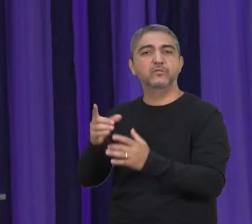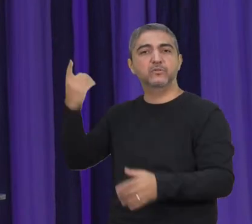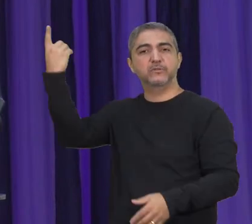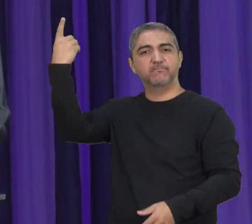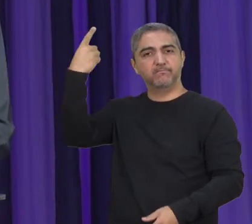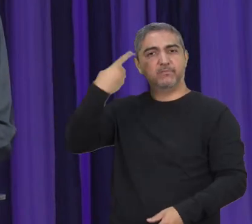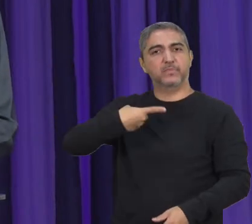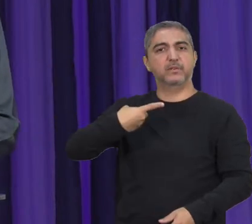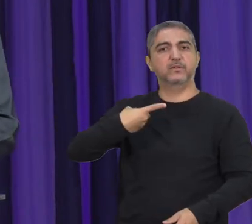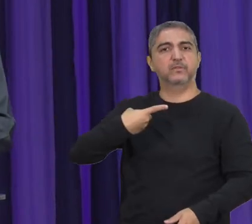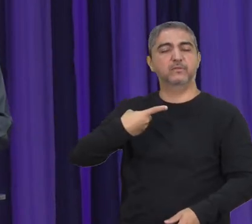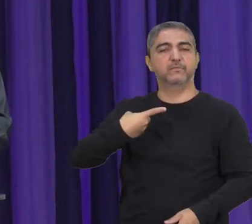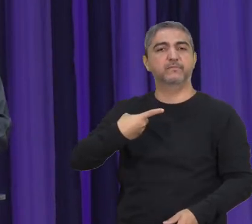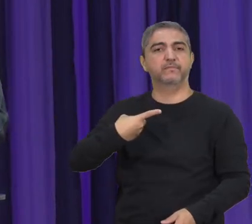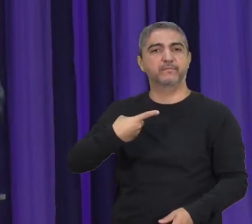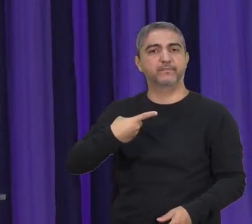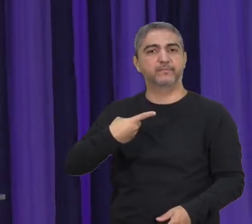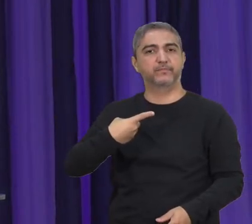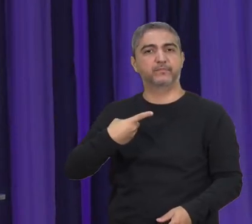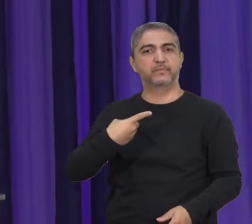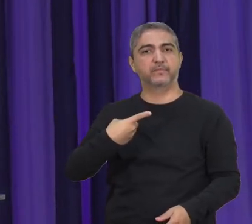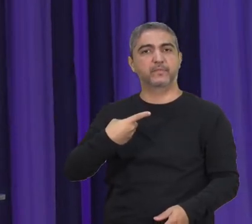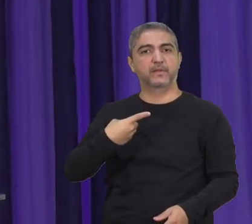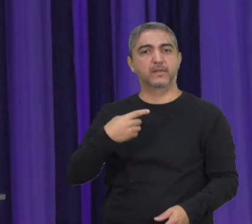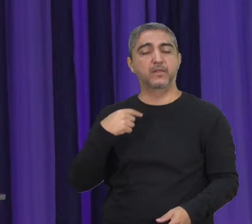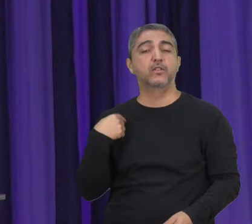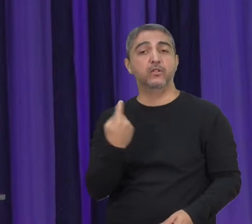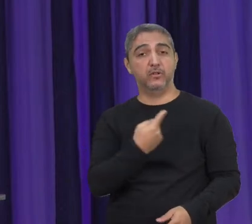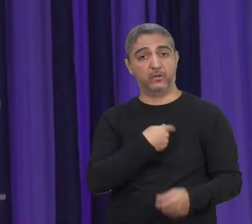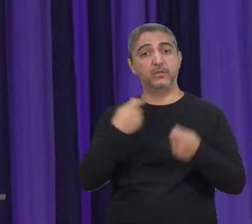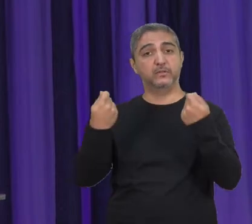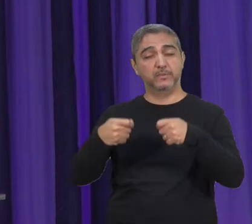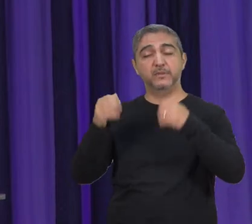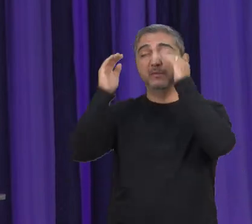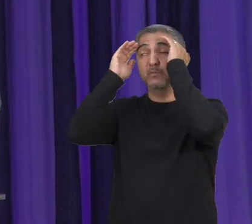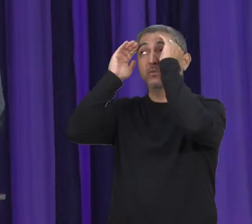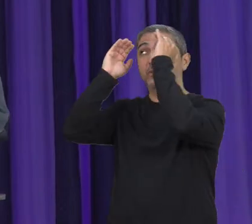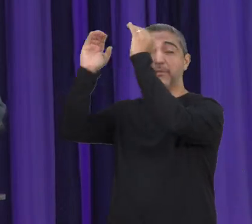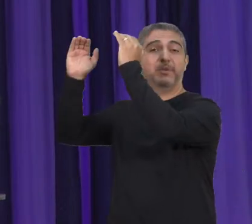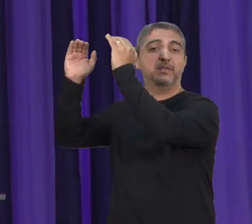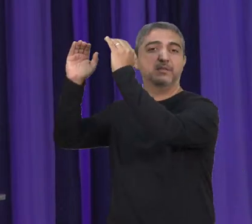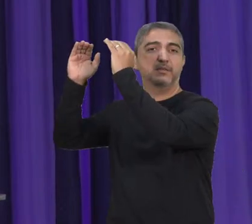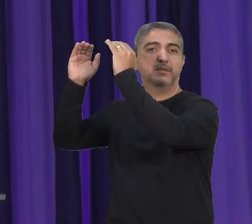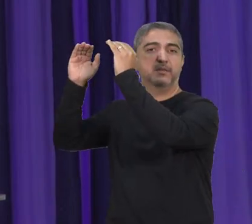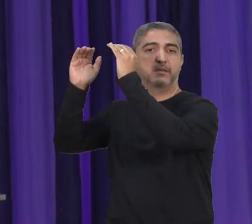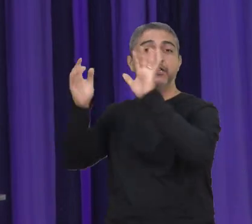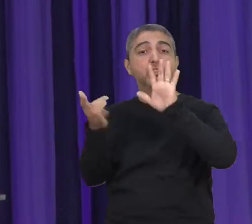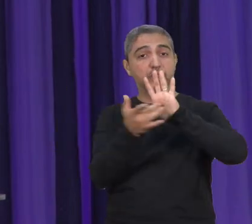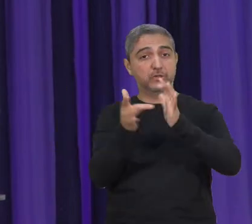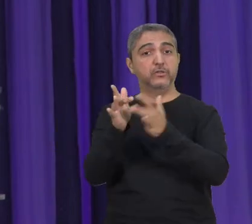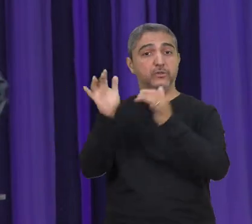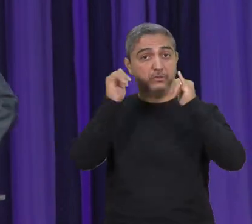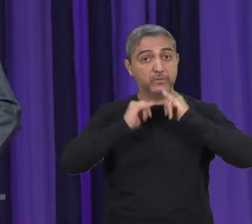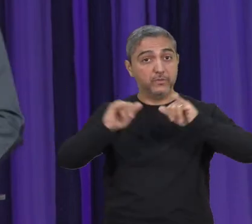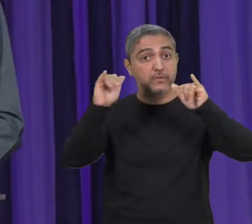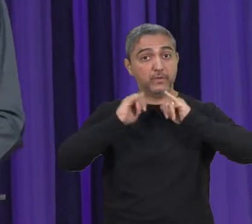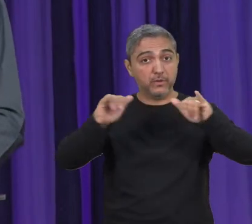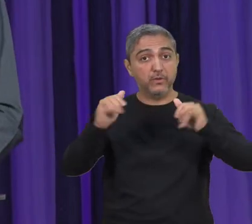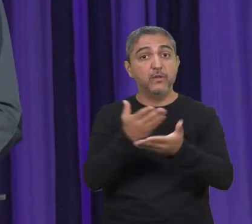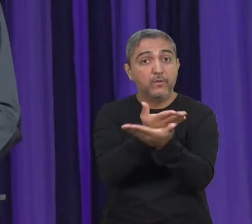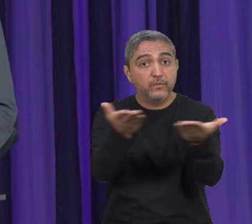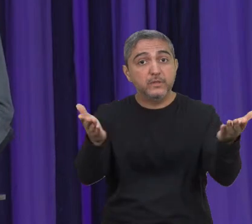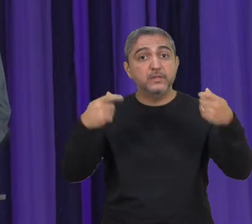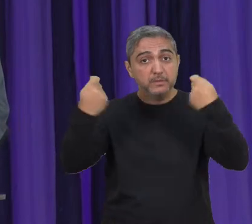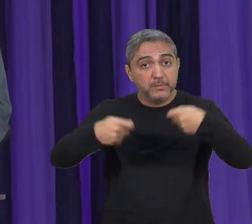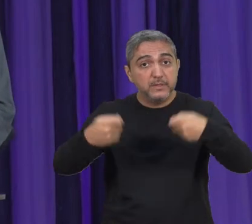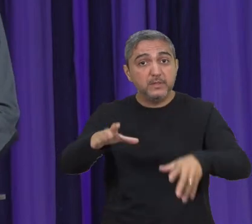não consiga obedecê-la, porque se Jesus disse que nós deveríamos amarmos uns aos